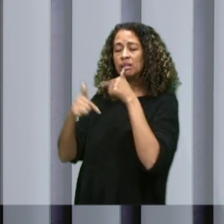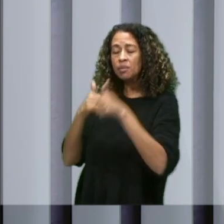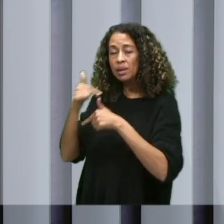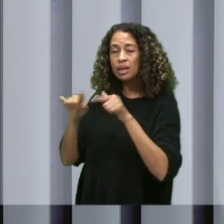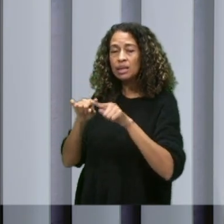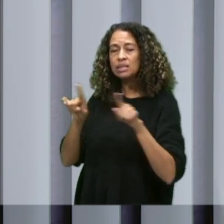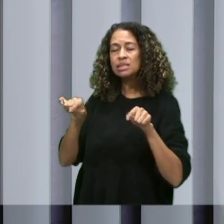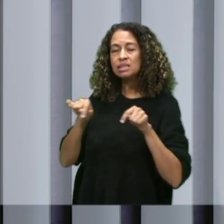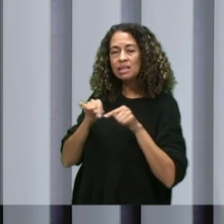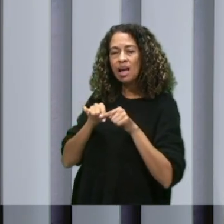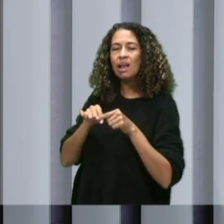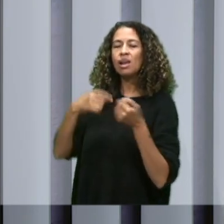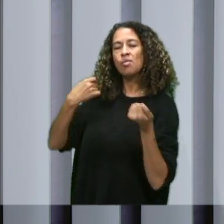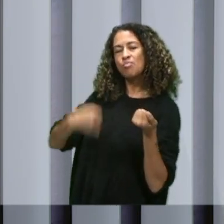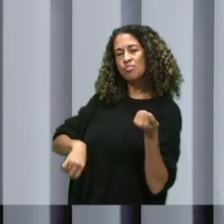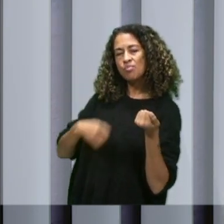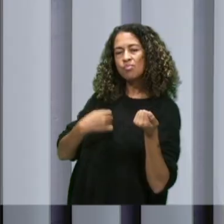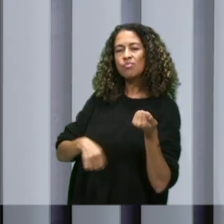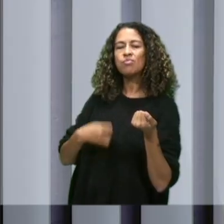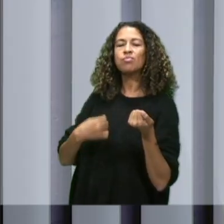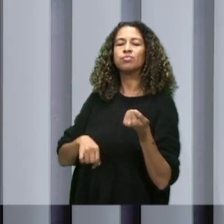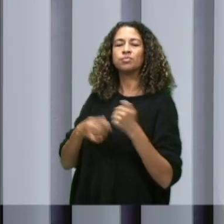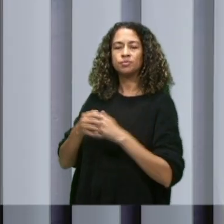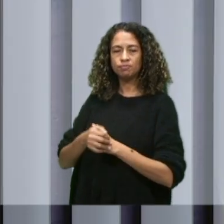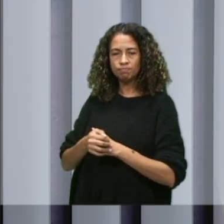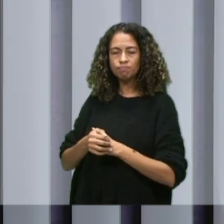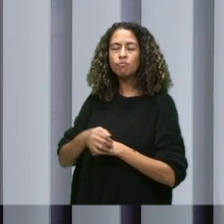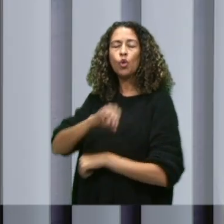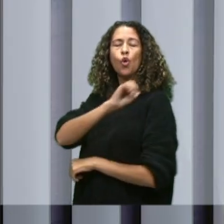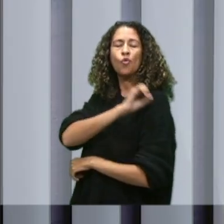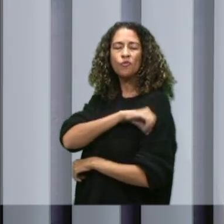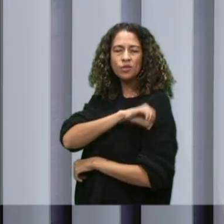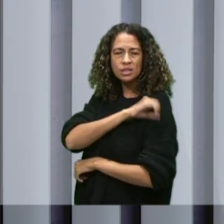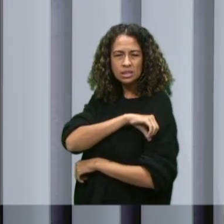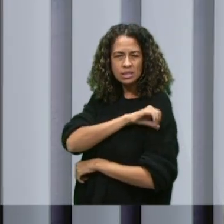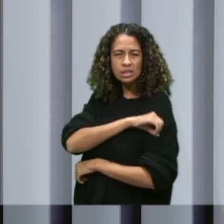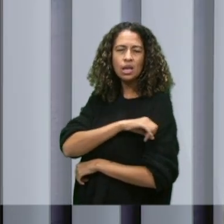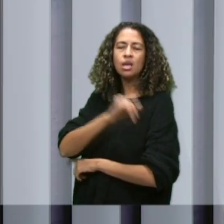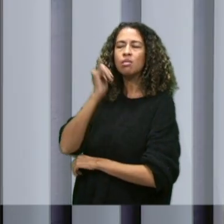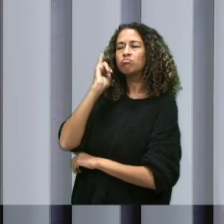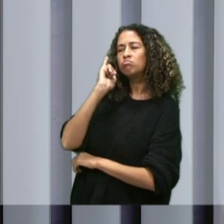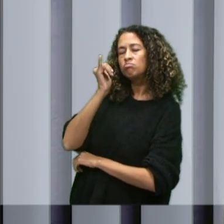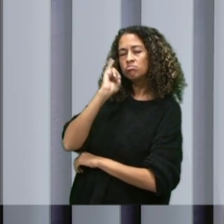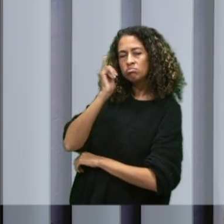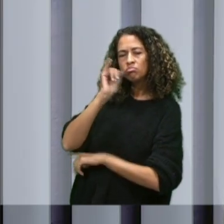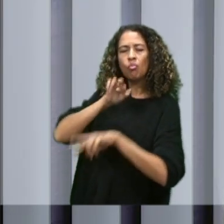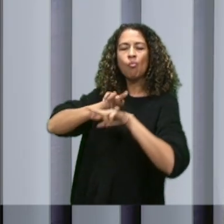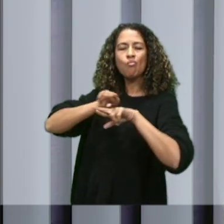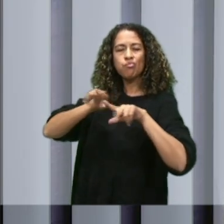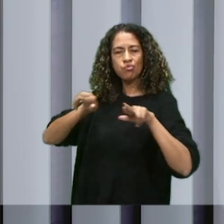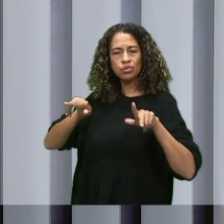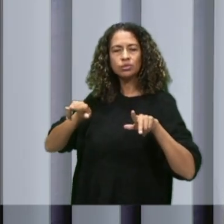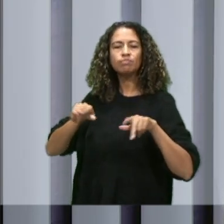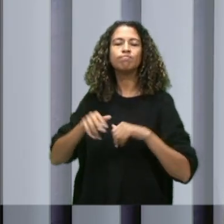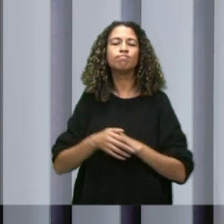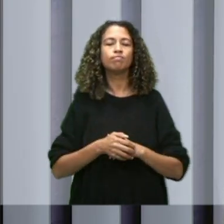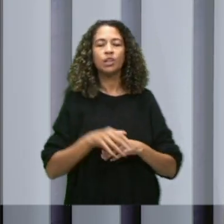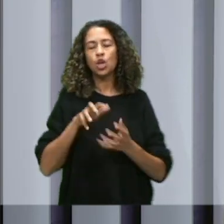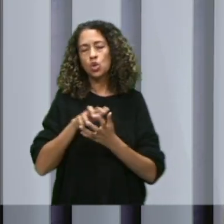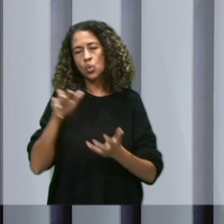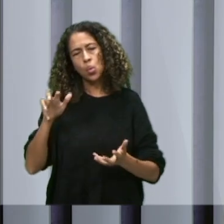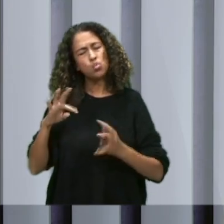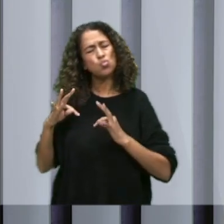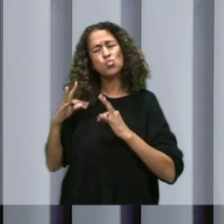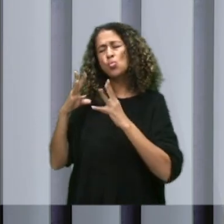aulas diretas de musicalização infantil, oficinas de contação de histórias, idosos, todas